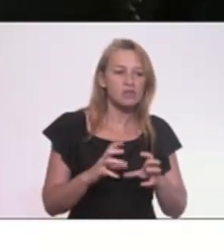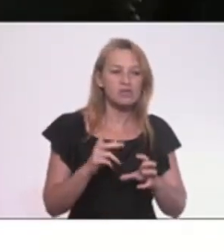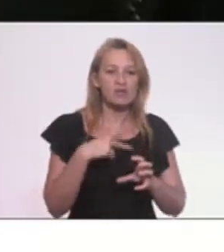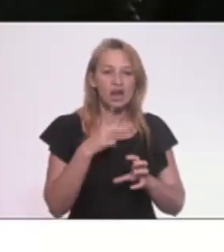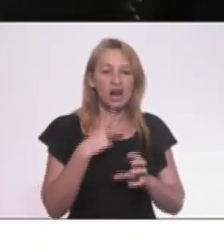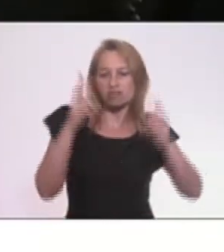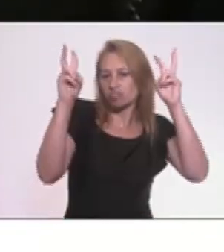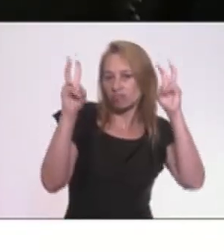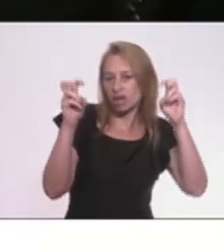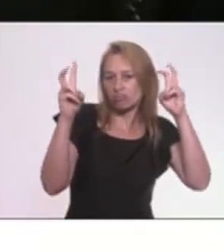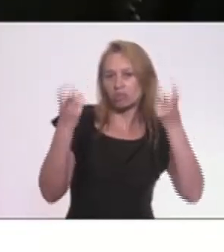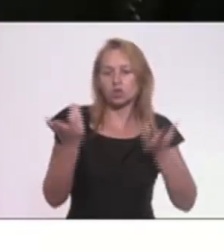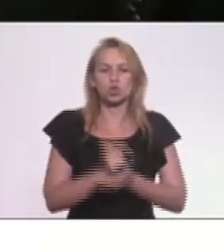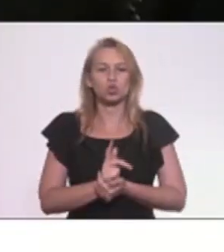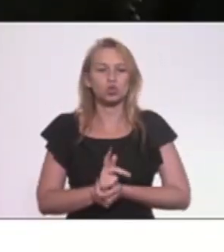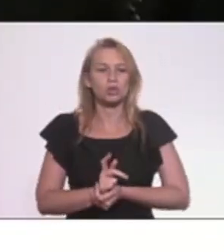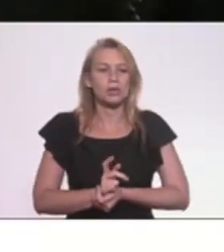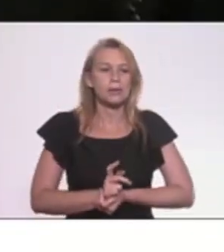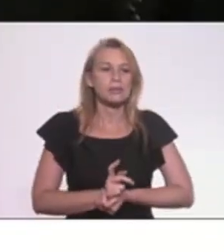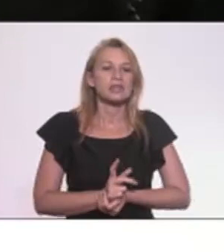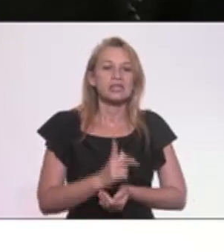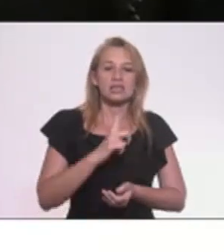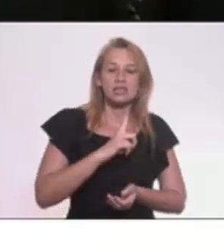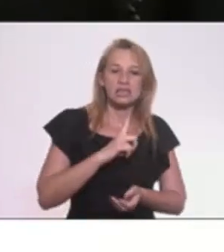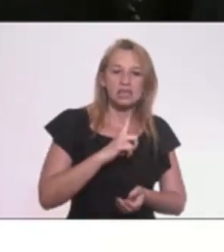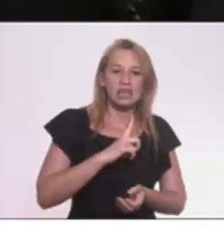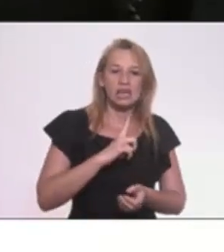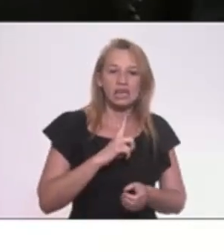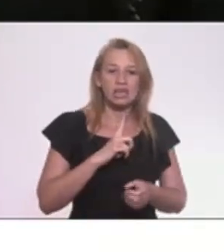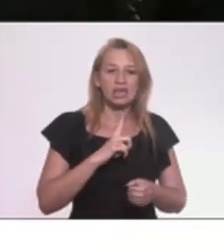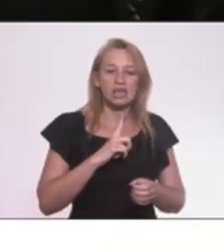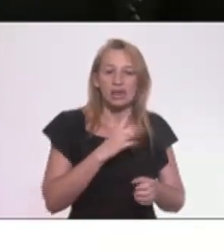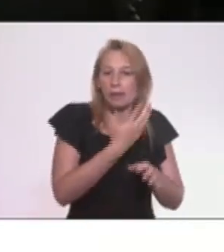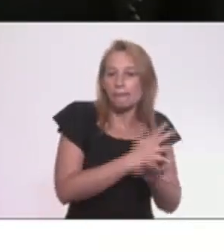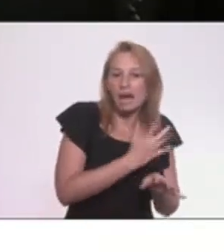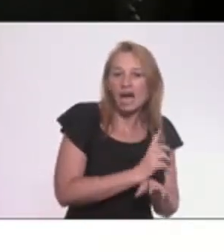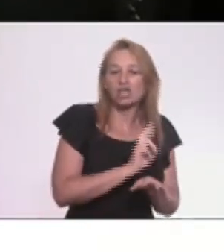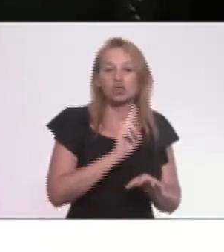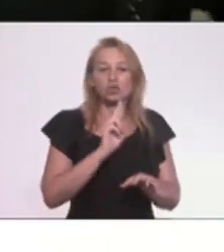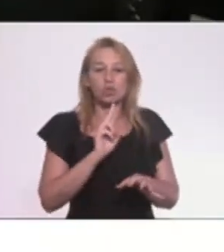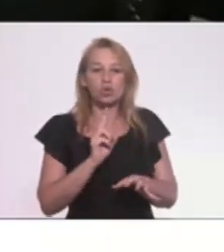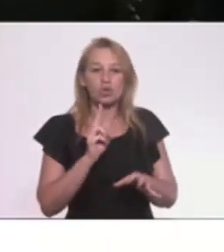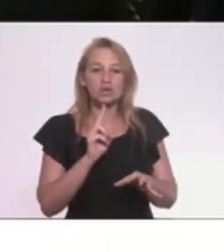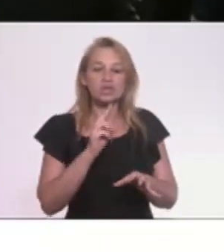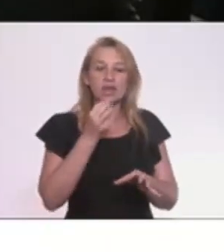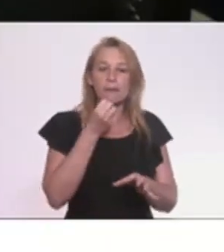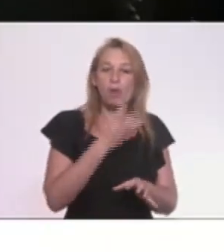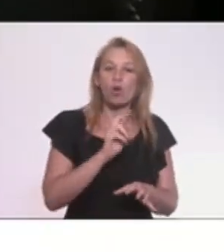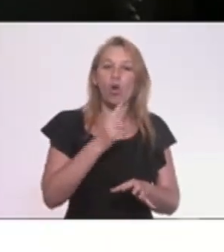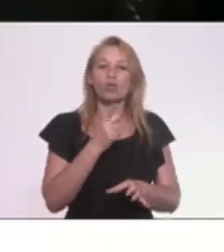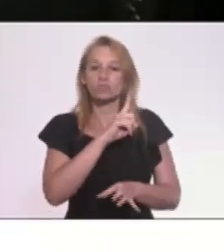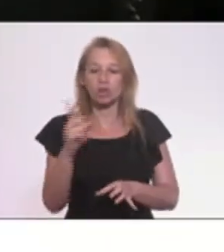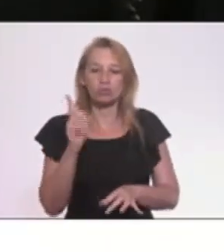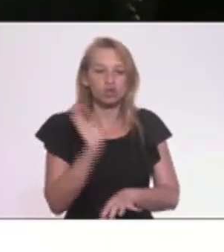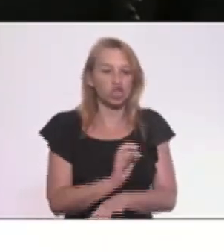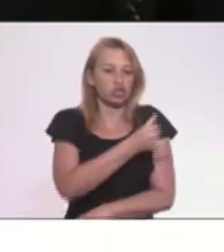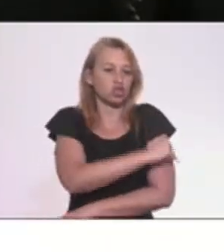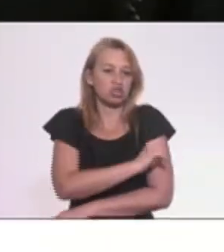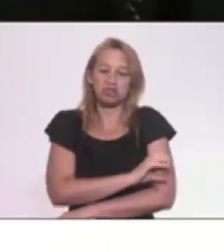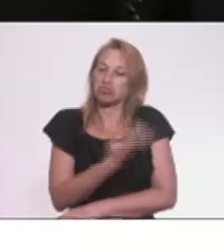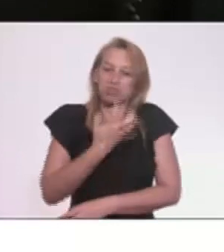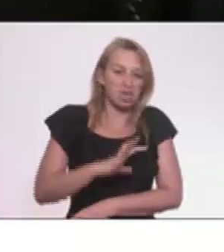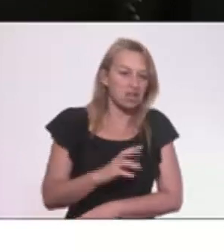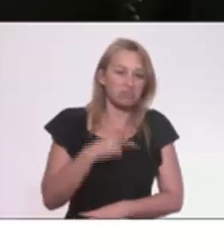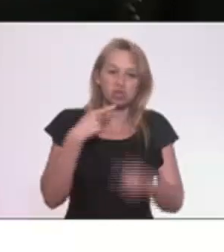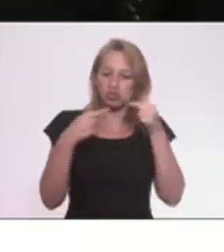em relação se tem efeito prático, se é efetivo ou não para o Estado do Rio de Janeiro. Não quero aqui entrar nessa